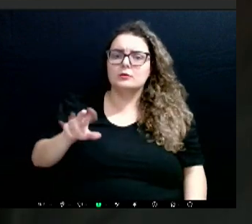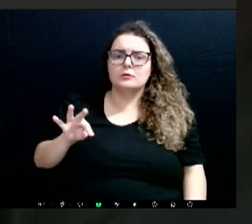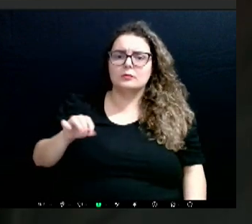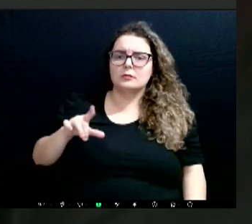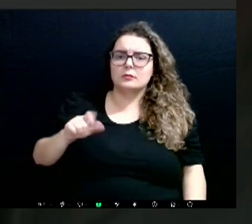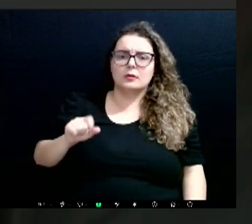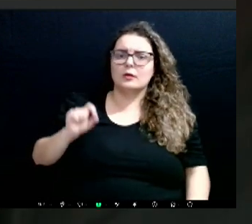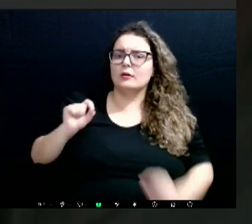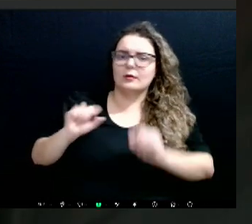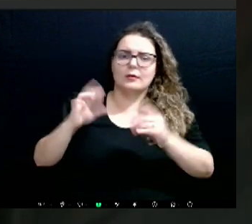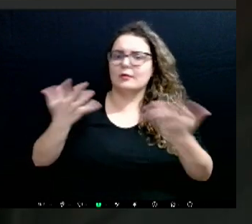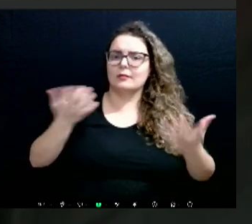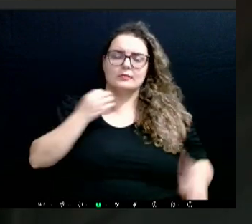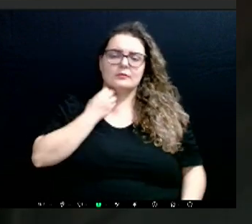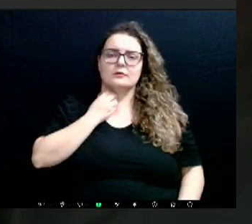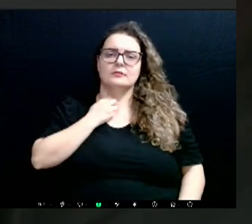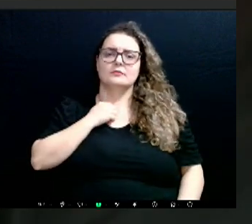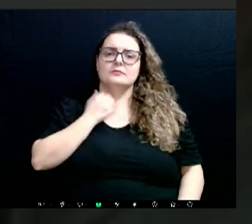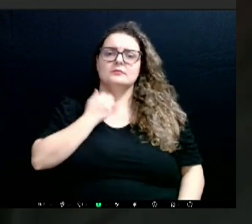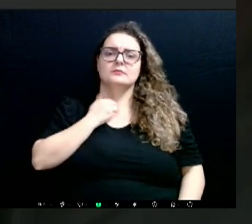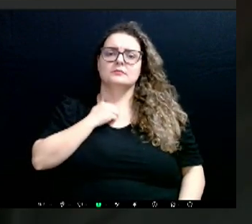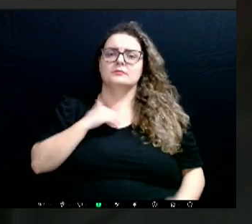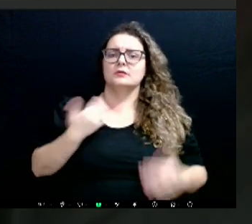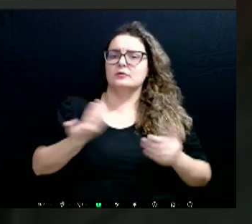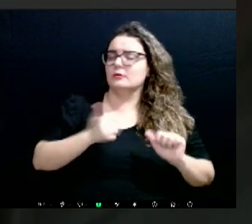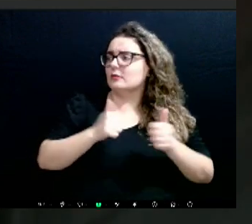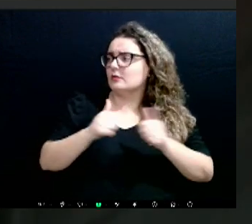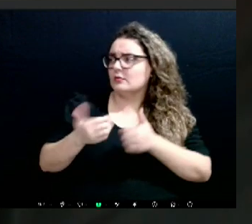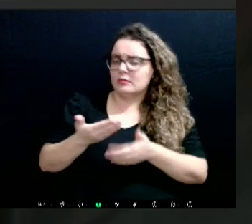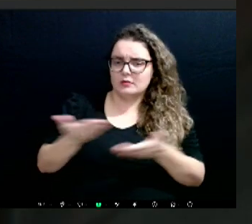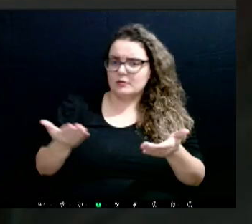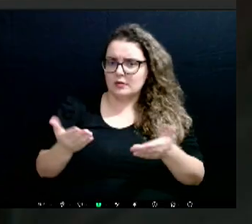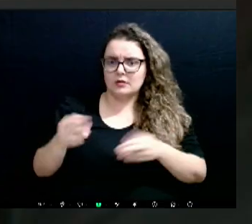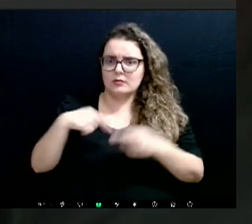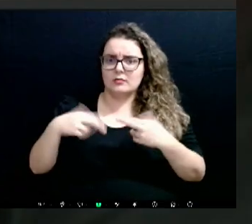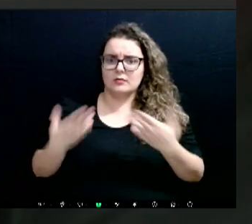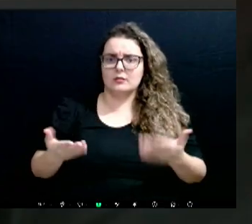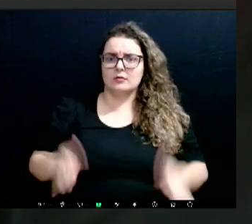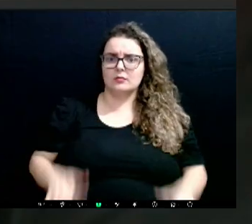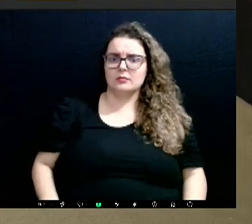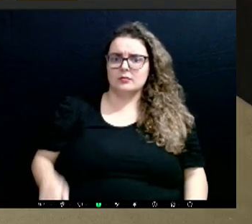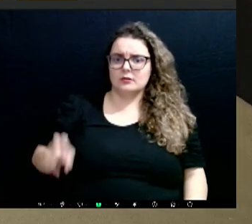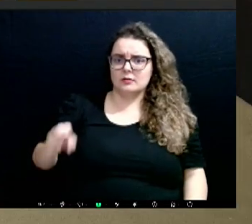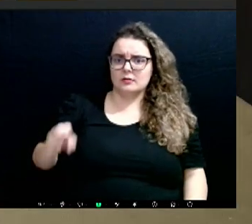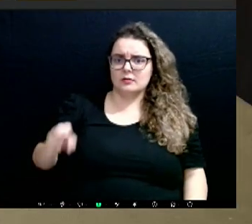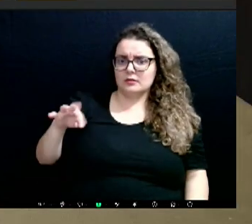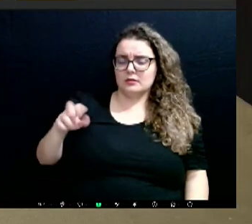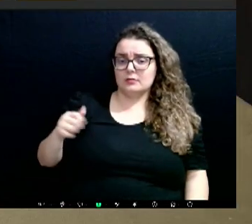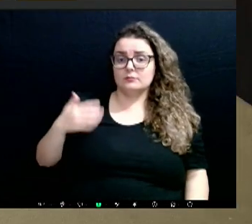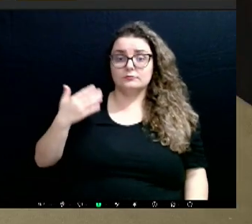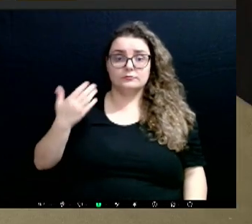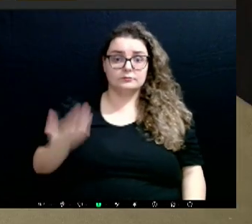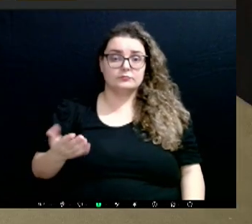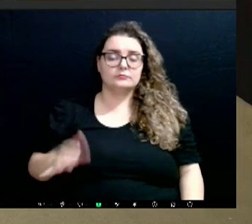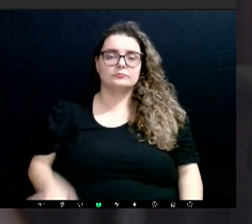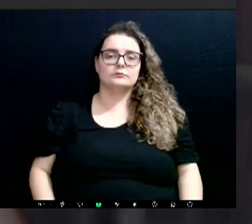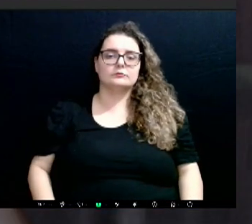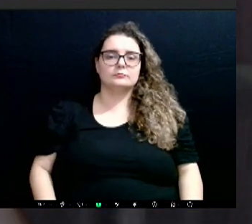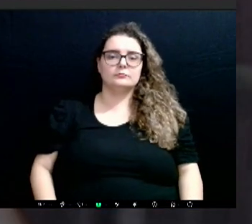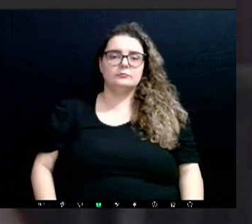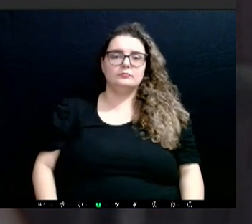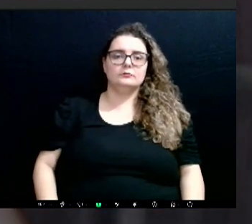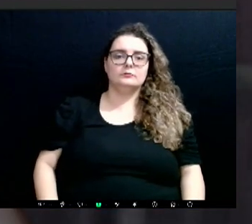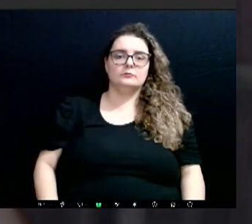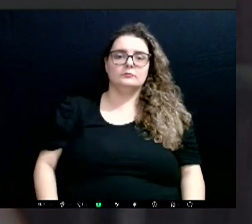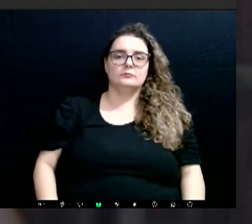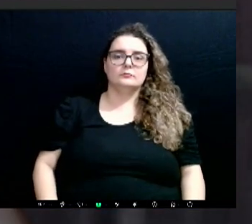que é a avaliação psicológica de vocês sobre isso, Renata? Então, eu acho justamente